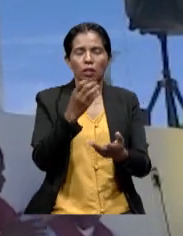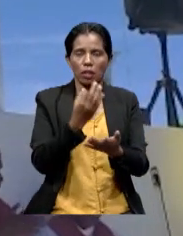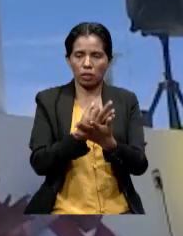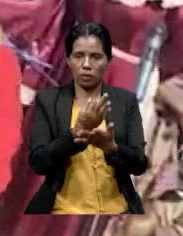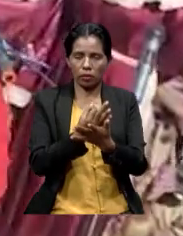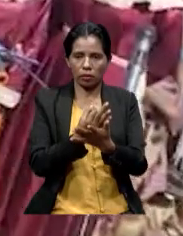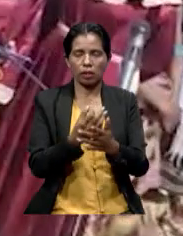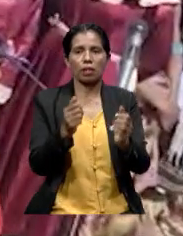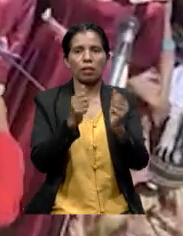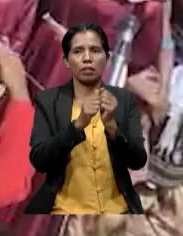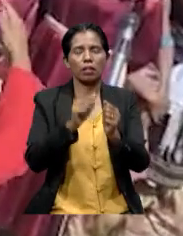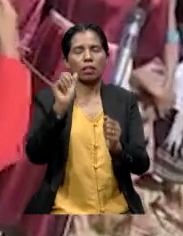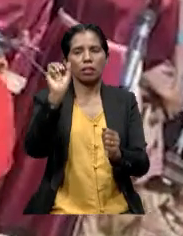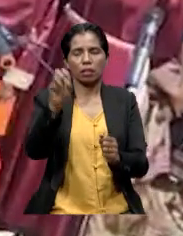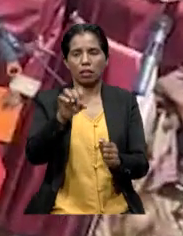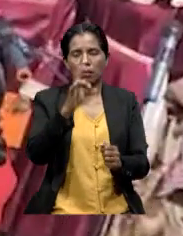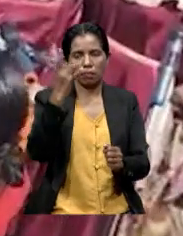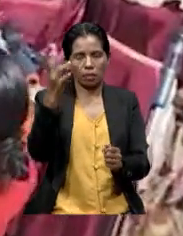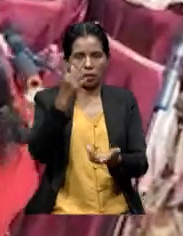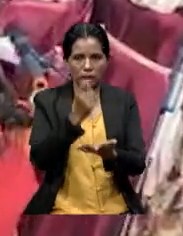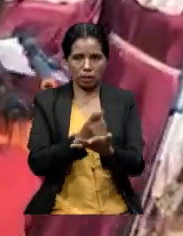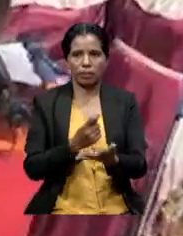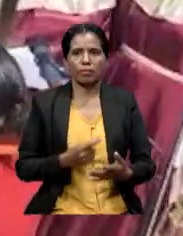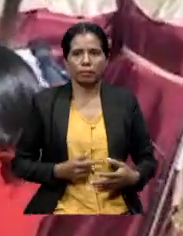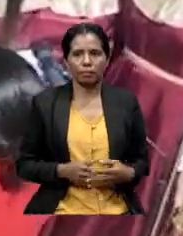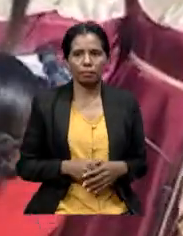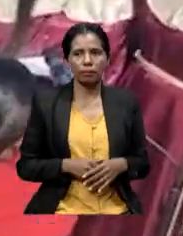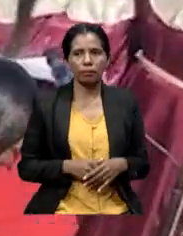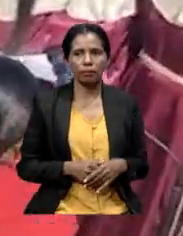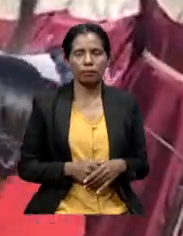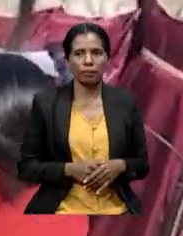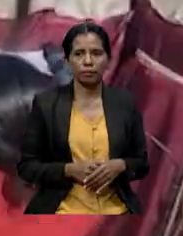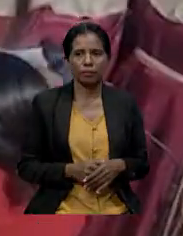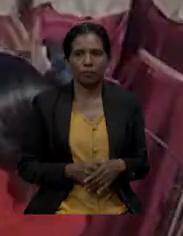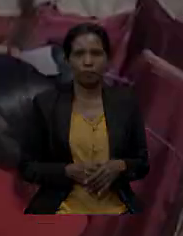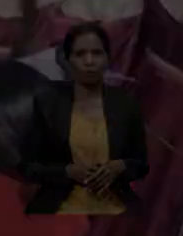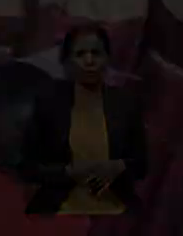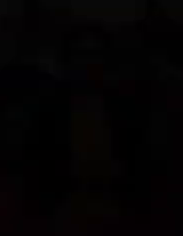dólar americano riunsanolo resin waluliu equipa cobertura gemen